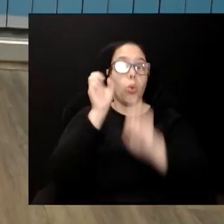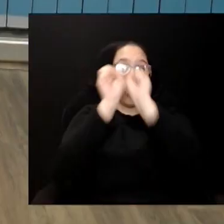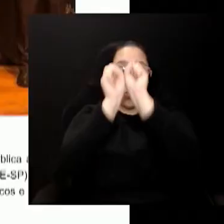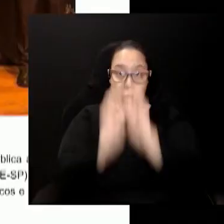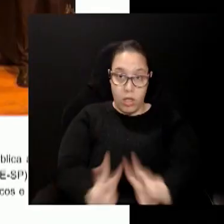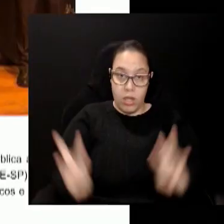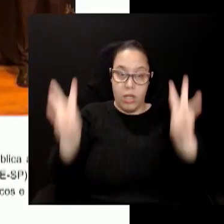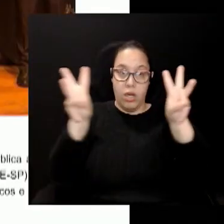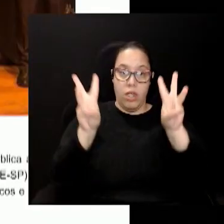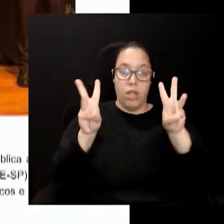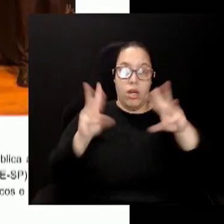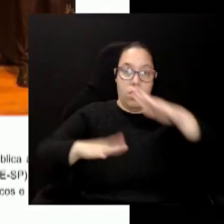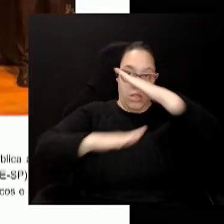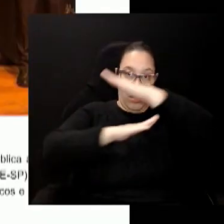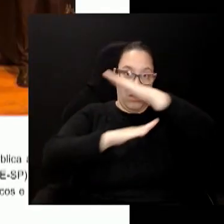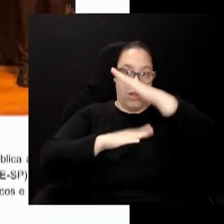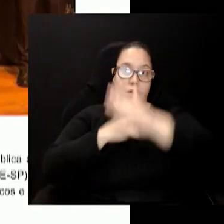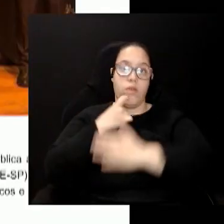o